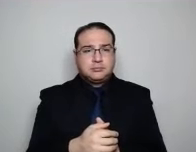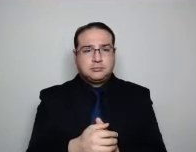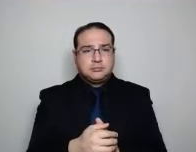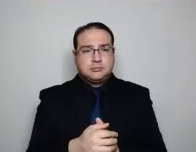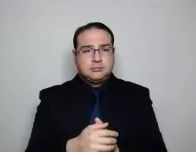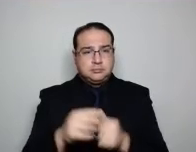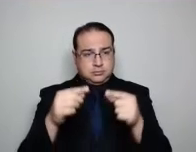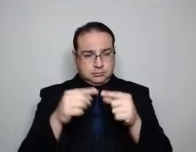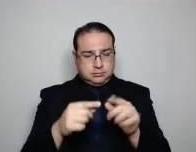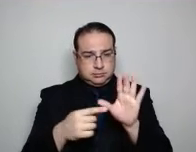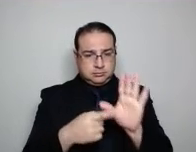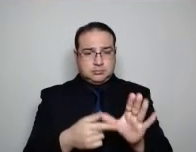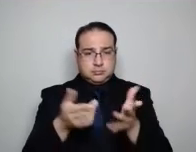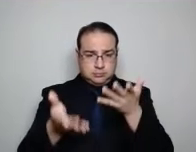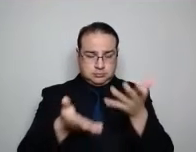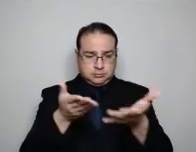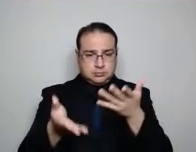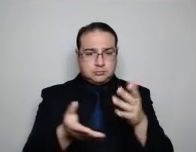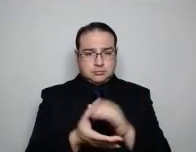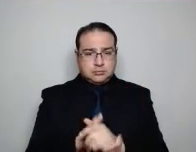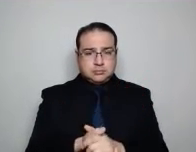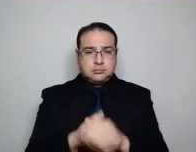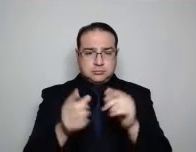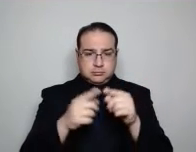Esses tratamentos, fonoterapia,